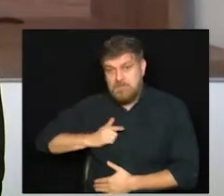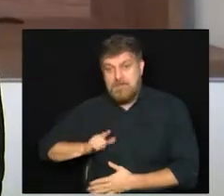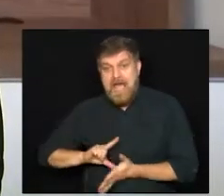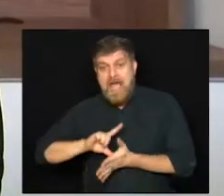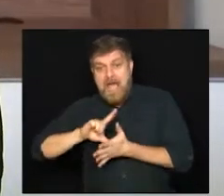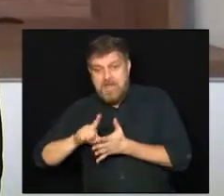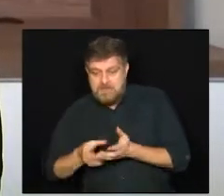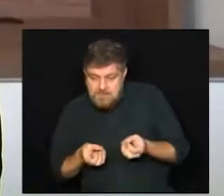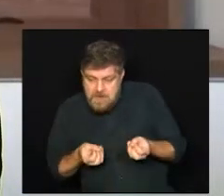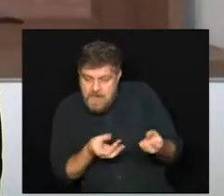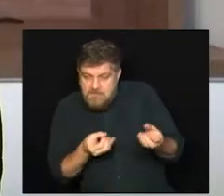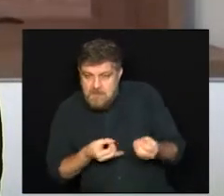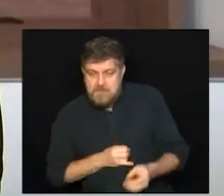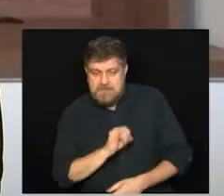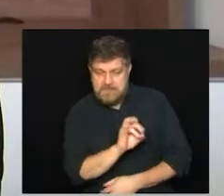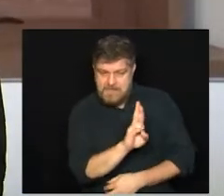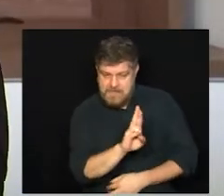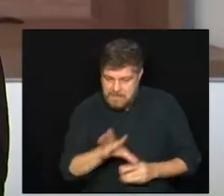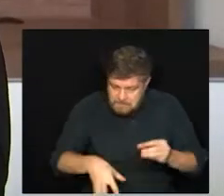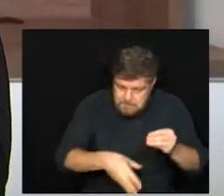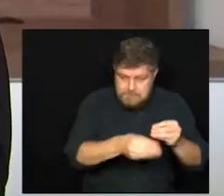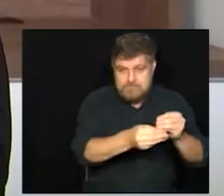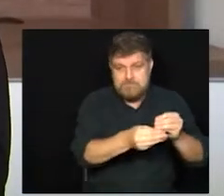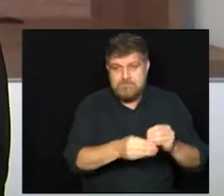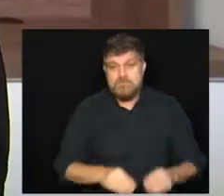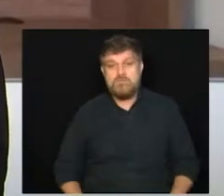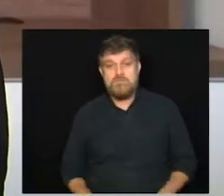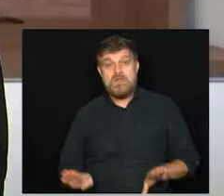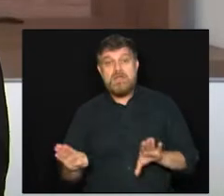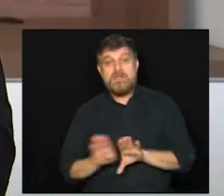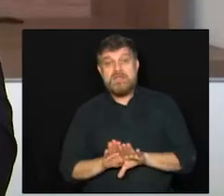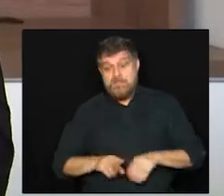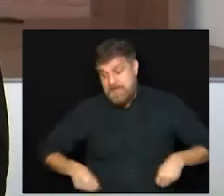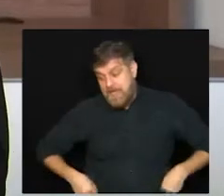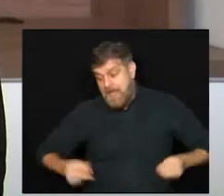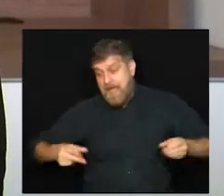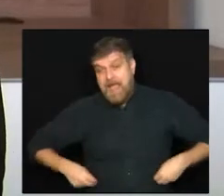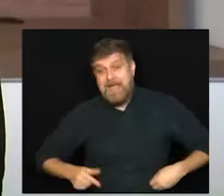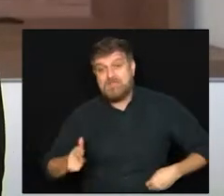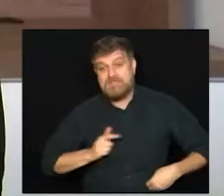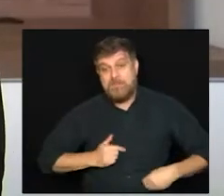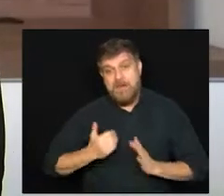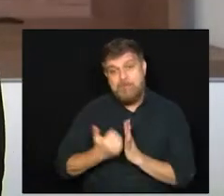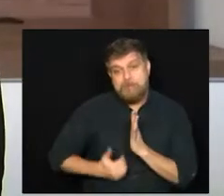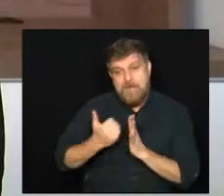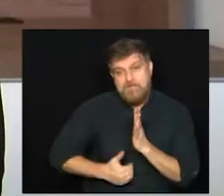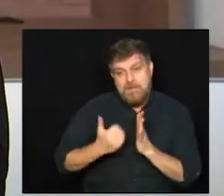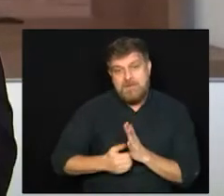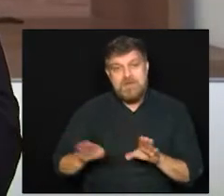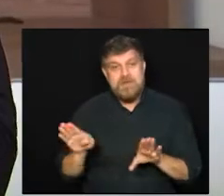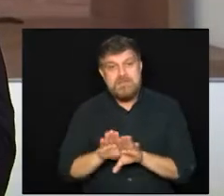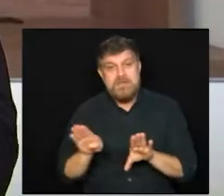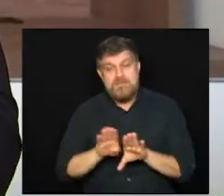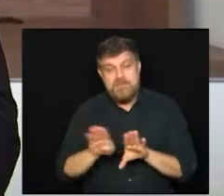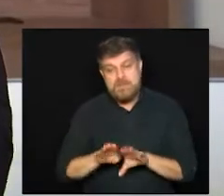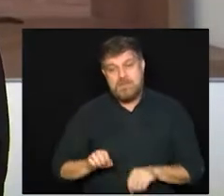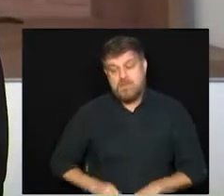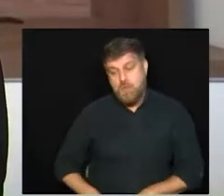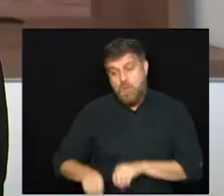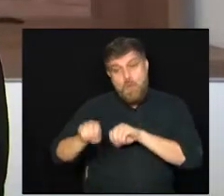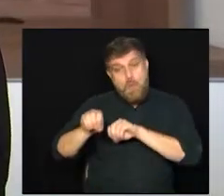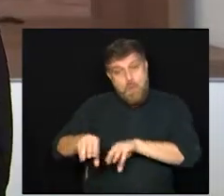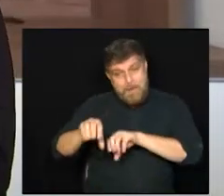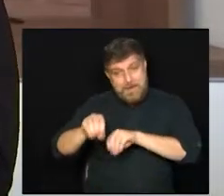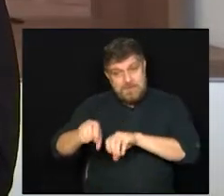a informação da sua declaração de imposto de renda. Outra despesa dedutível são as despesas com instrução própria